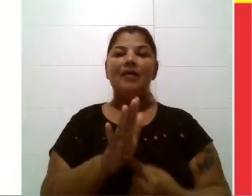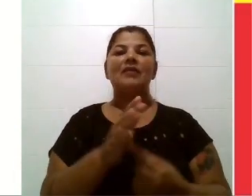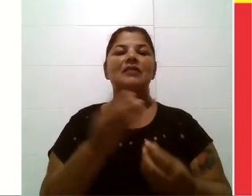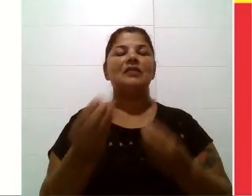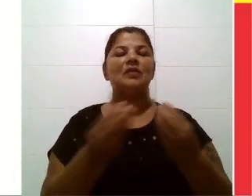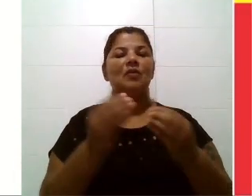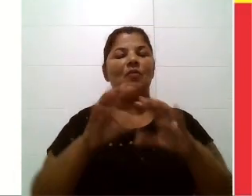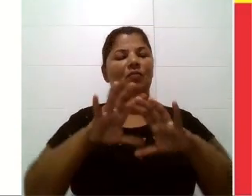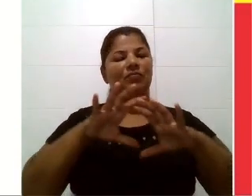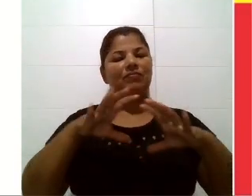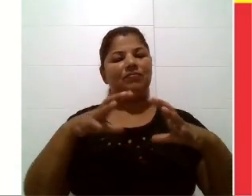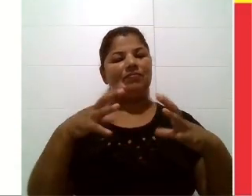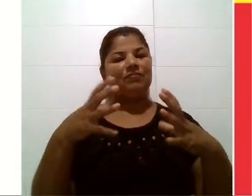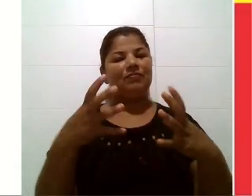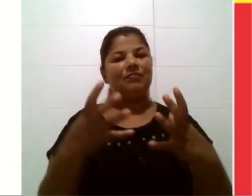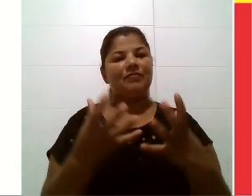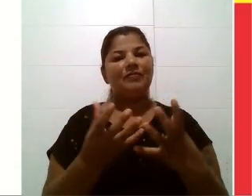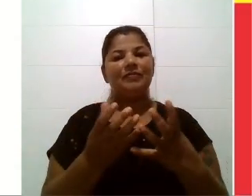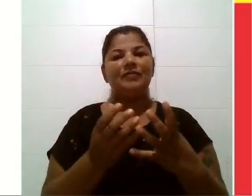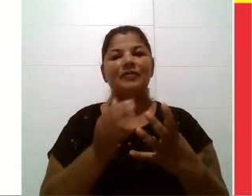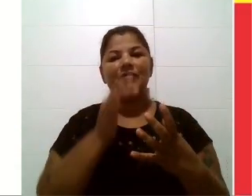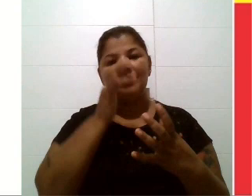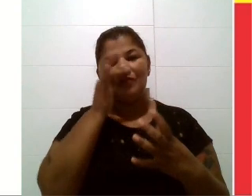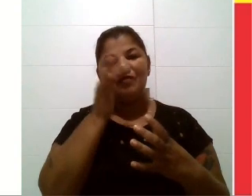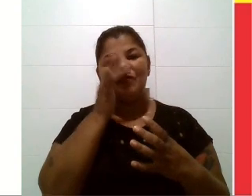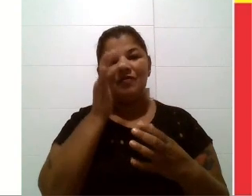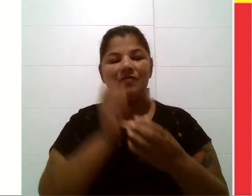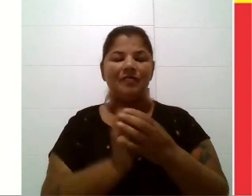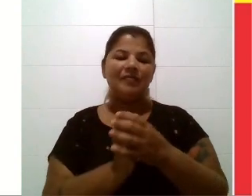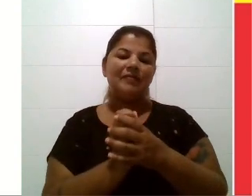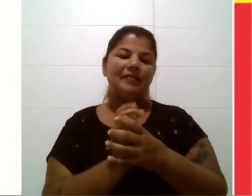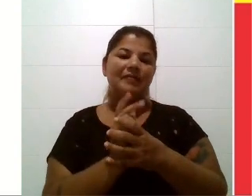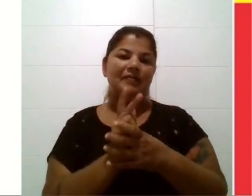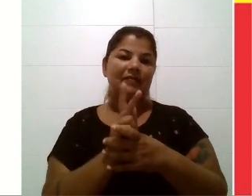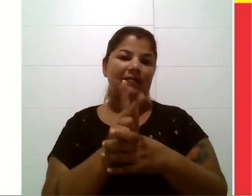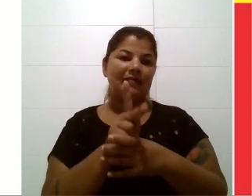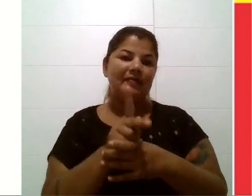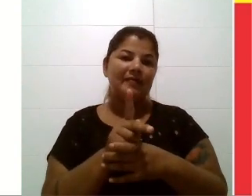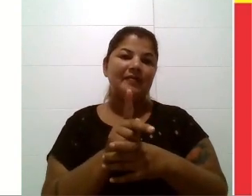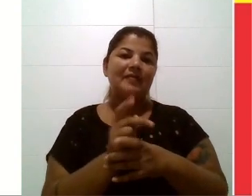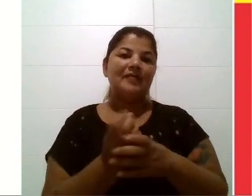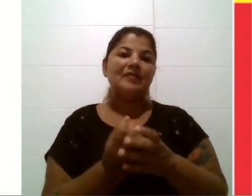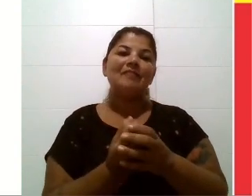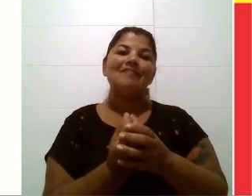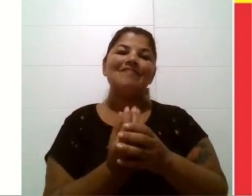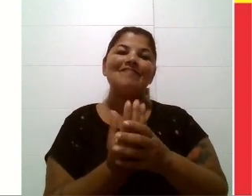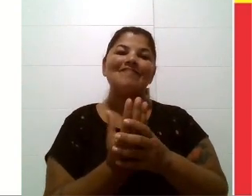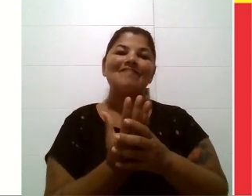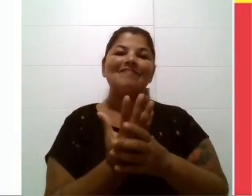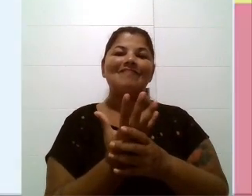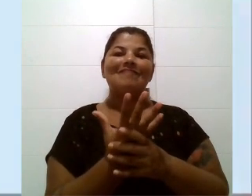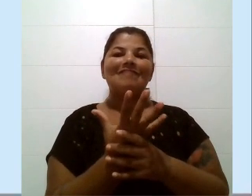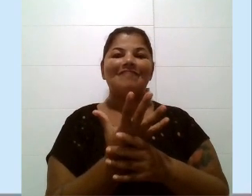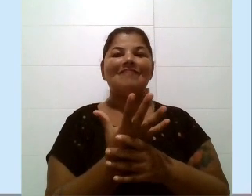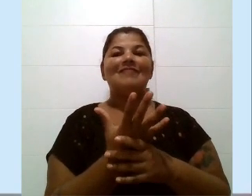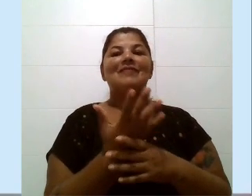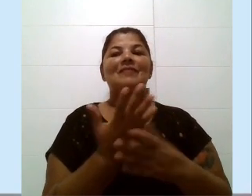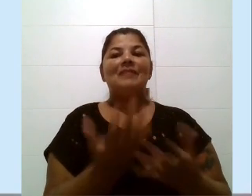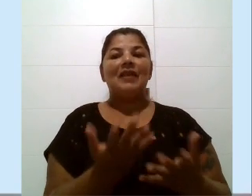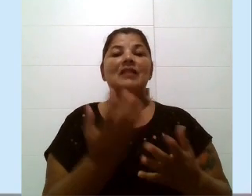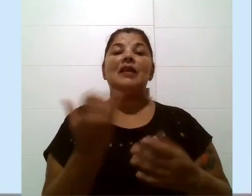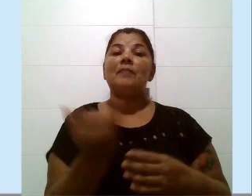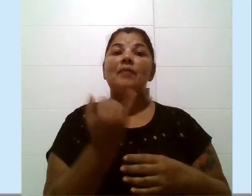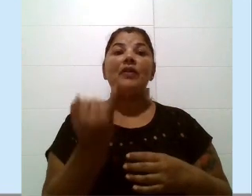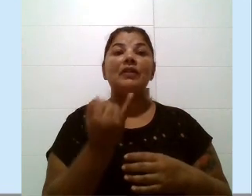por essa camada aí com uma pequena espécie de planta aí nascendo, né, criando vida. Olha para mim, gente. Mas é interessante que